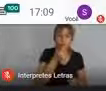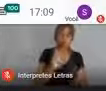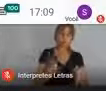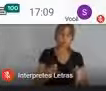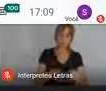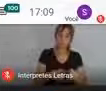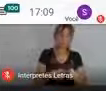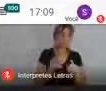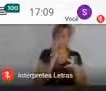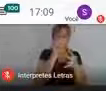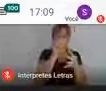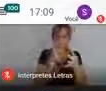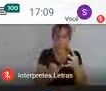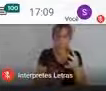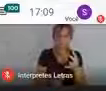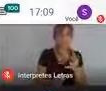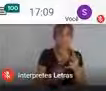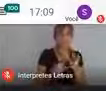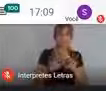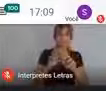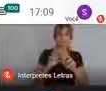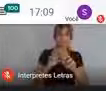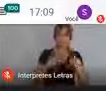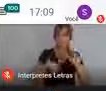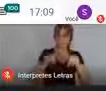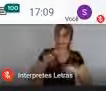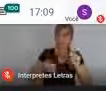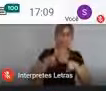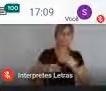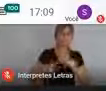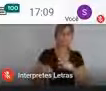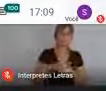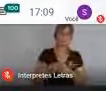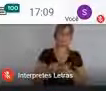É isso que varia na fala dos quilombolas dessa região.